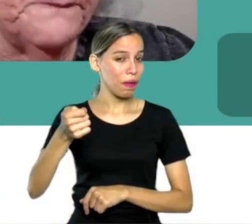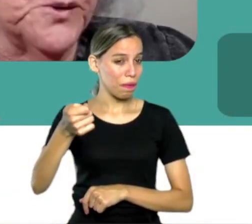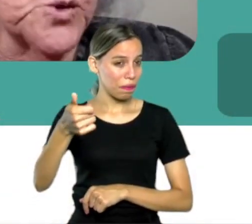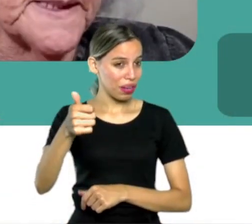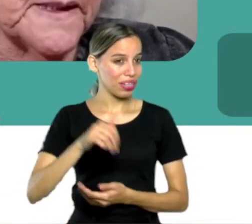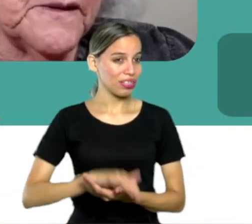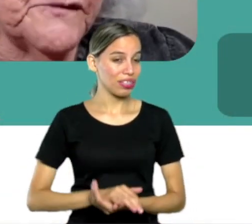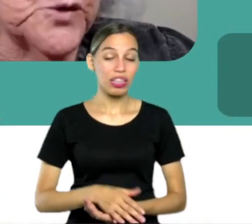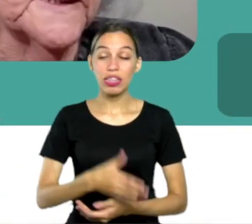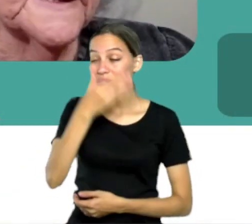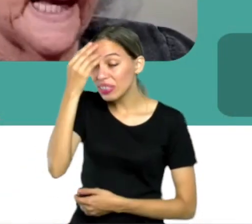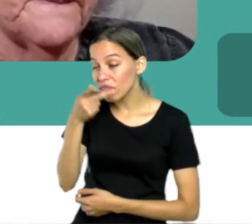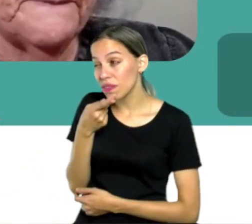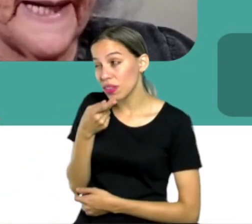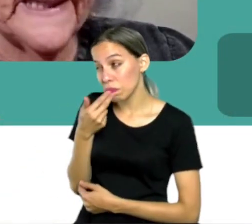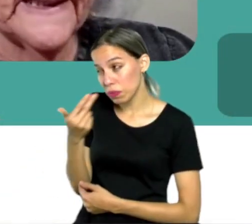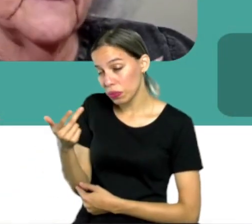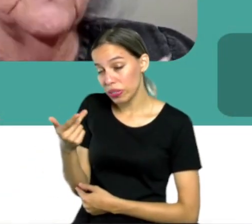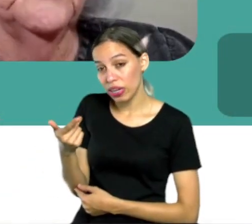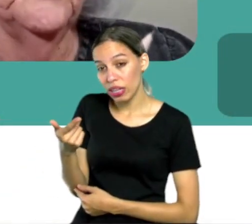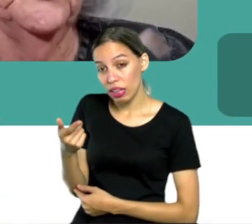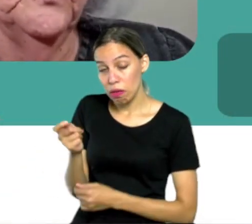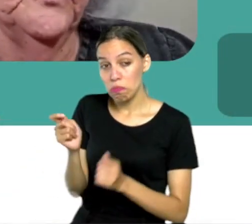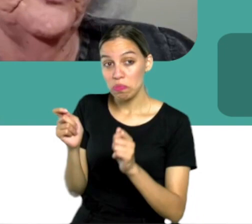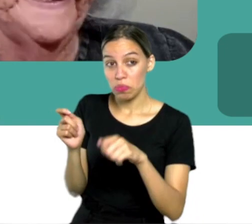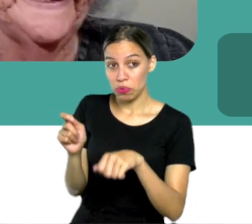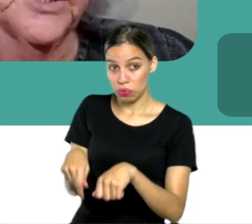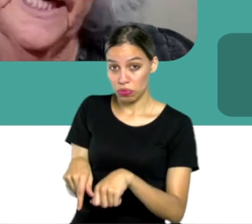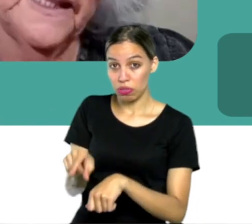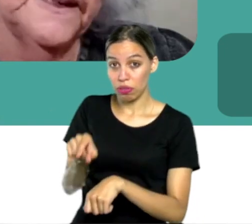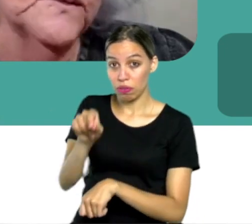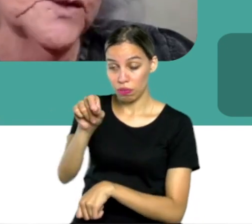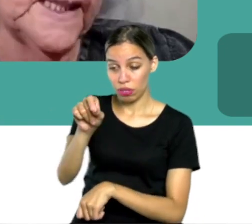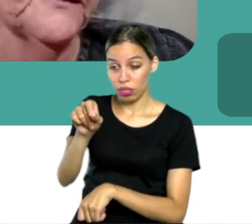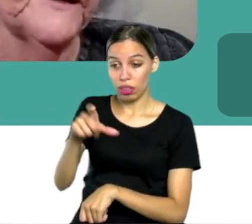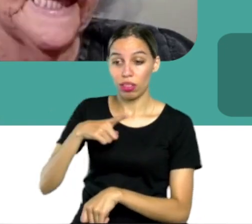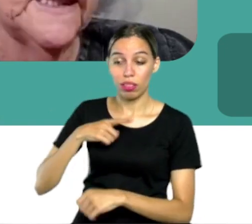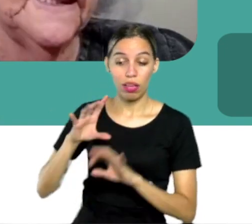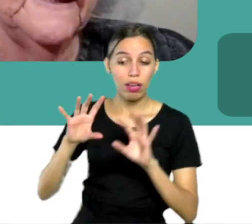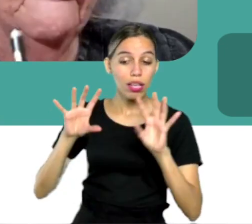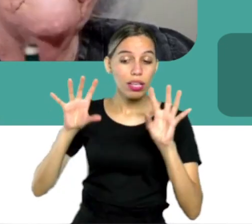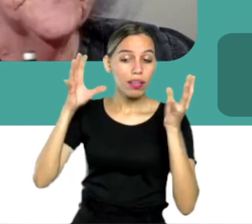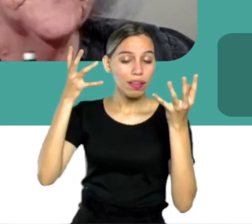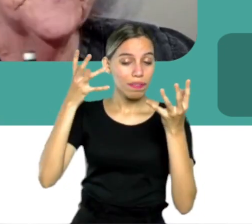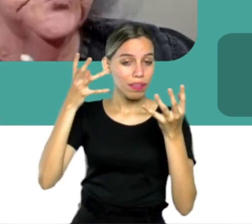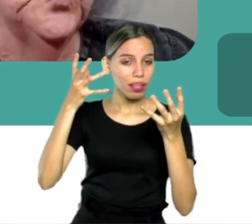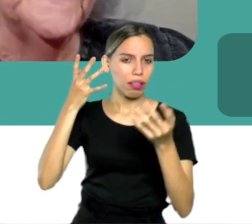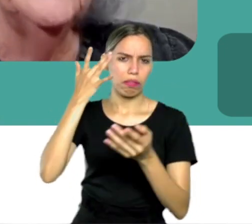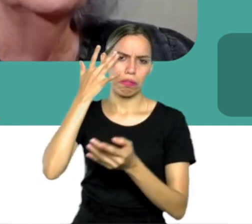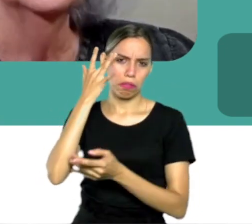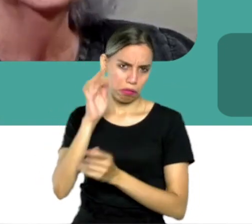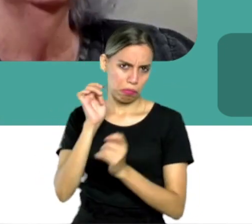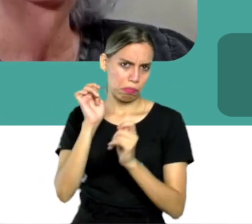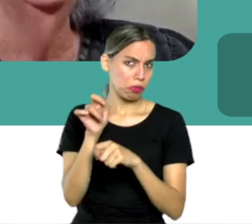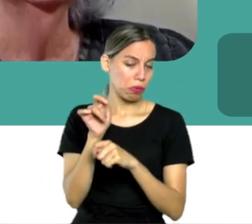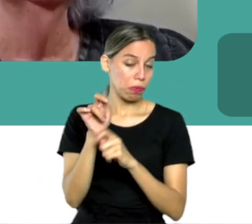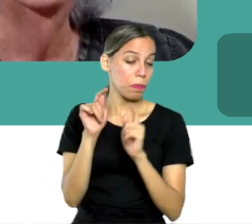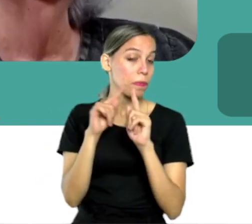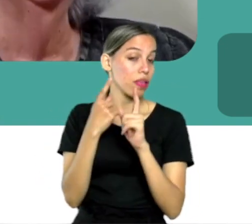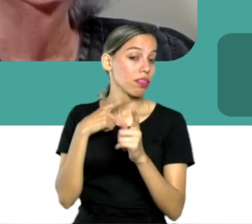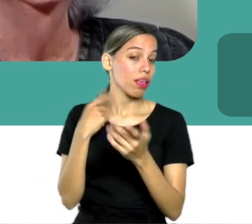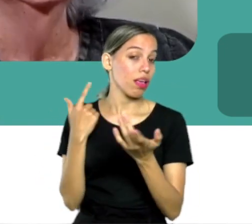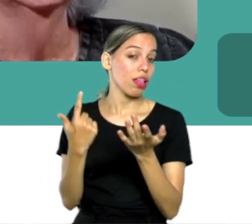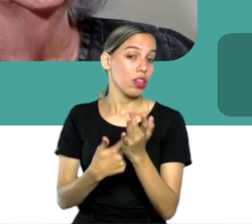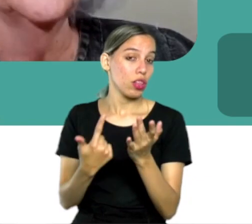É possível que saia para o Fliarachá, ainda não sei se vai sair, um livro de poemas